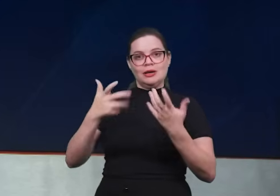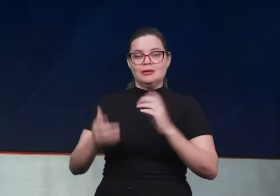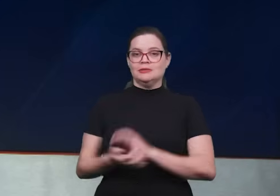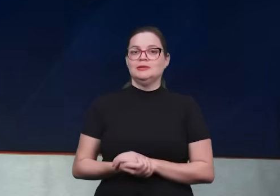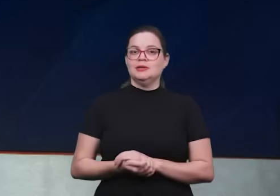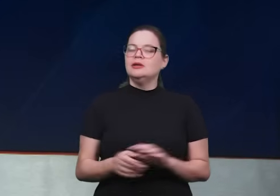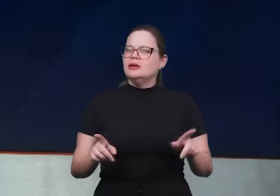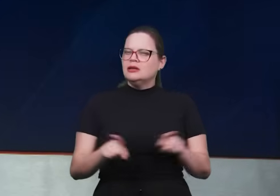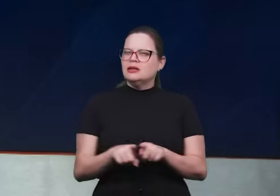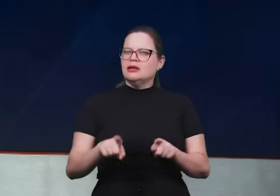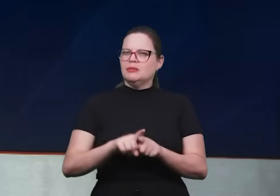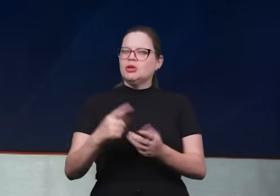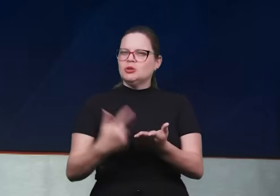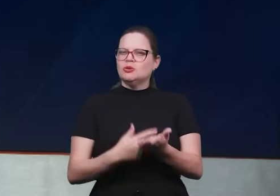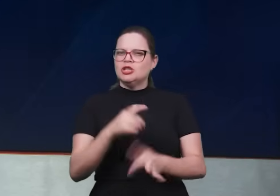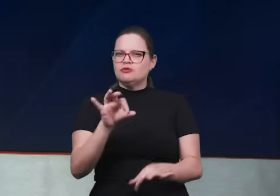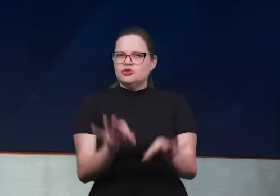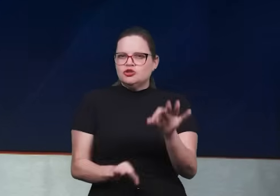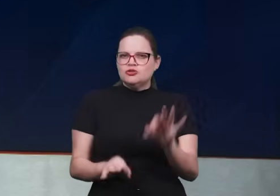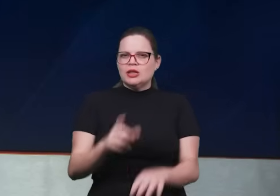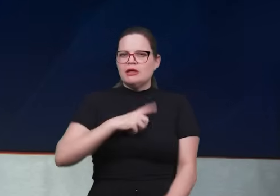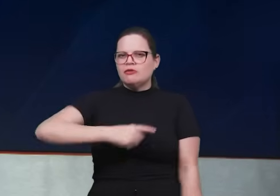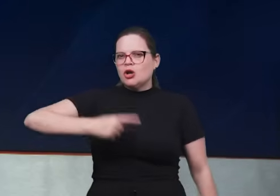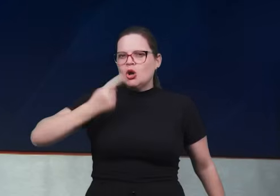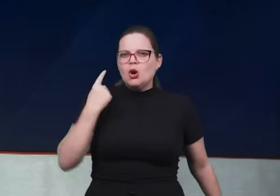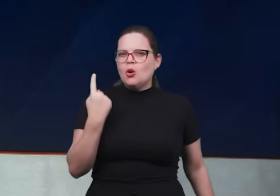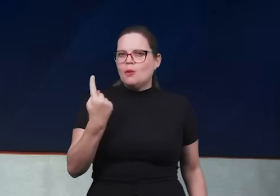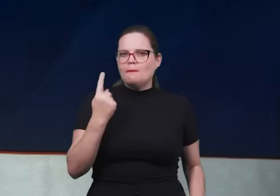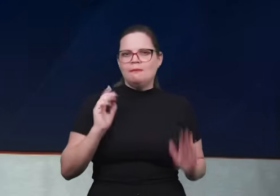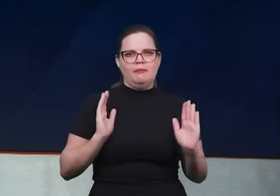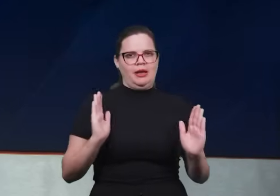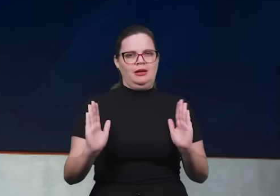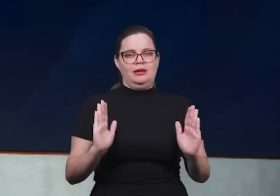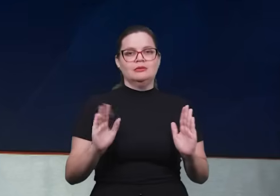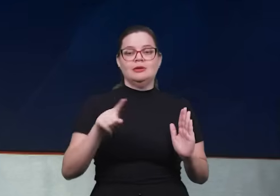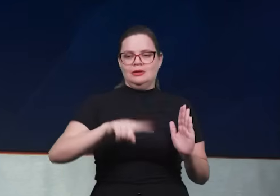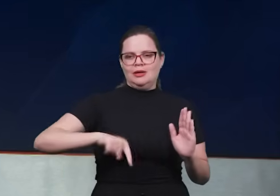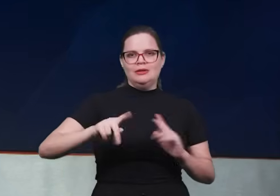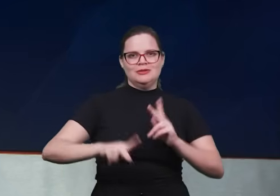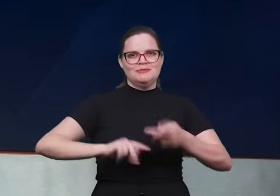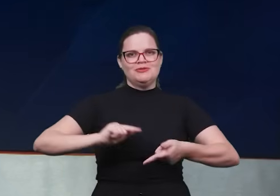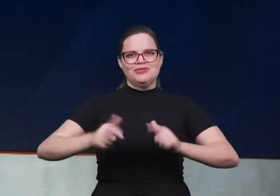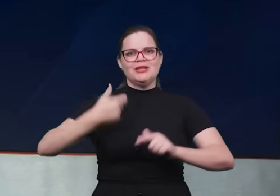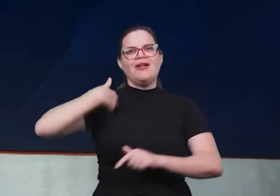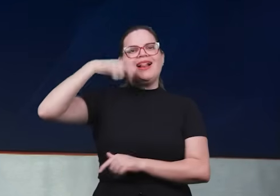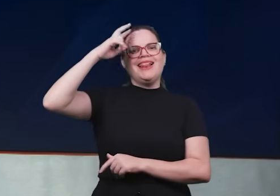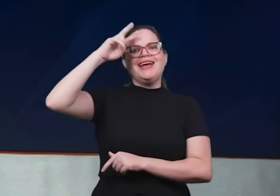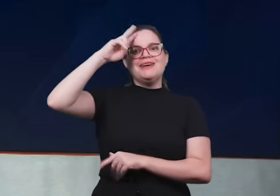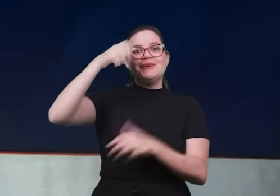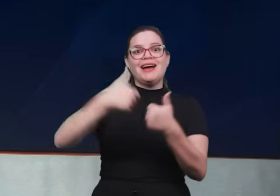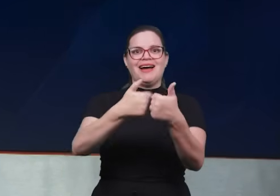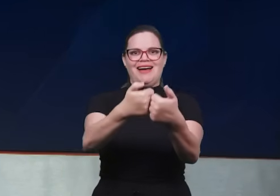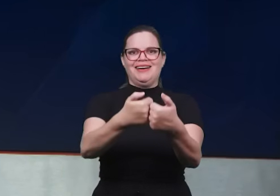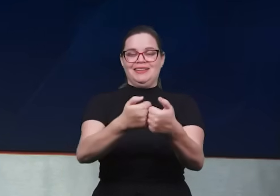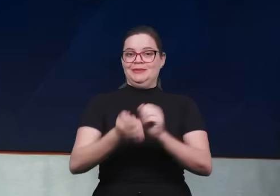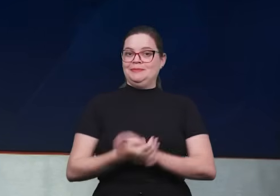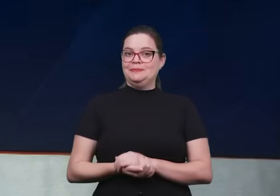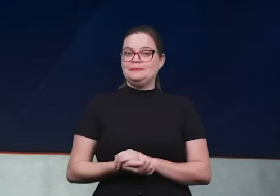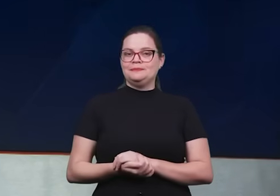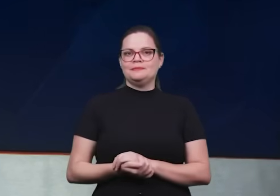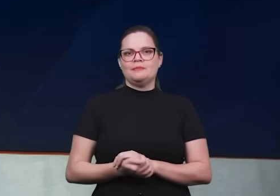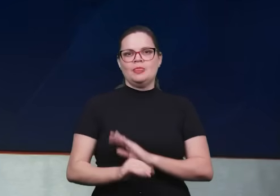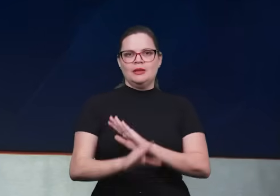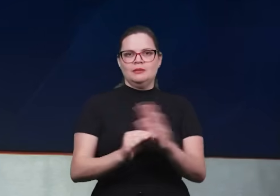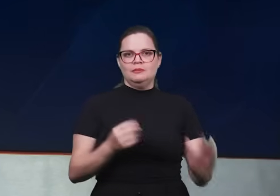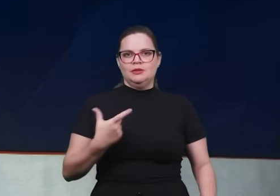uma ocasião houve em que os filhos de Israel se lembraram da Arca da Aliança. Em Juízes